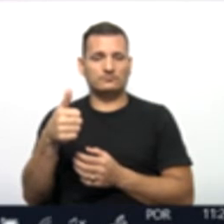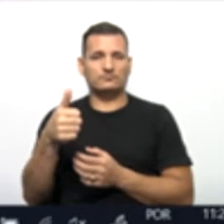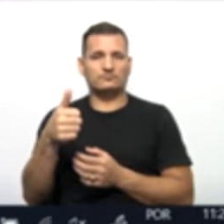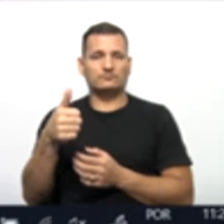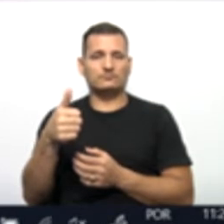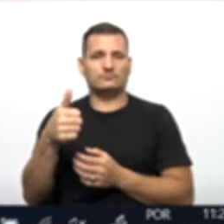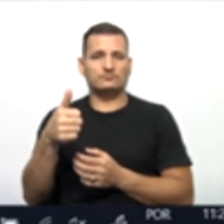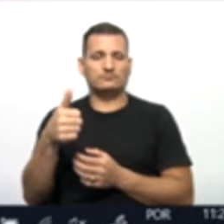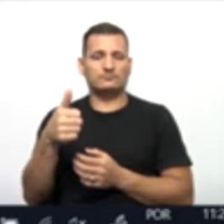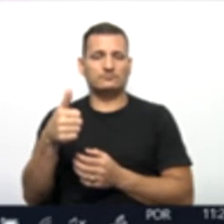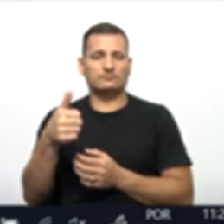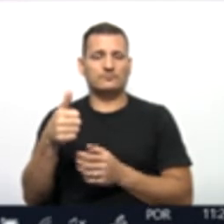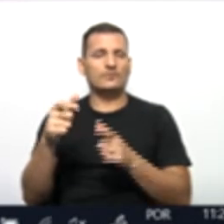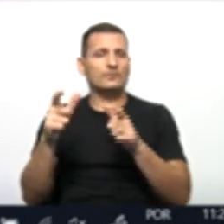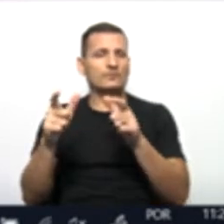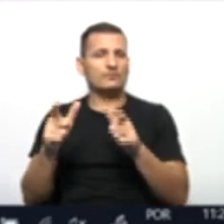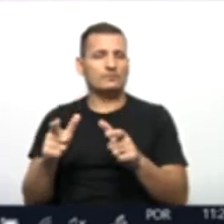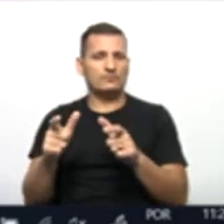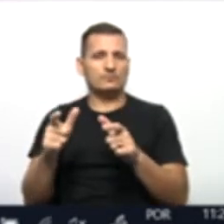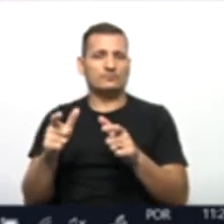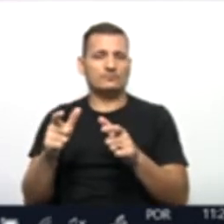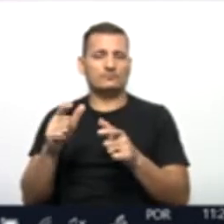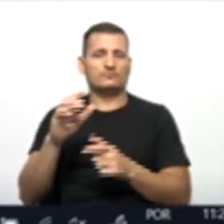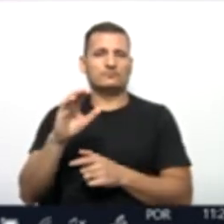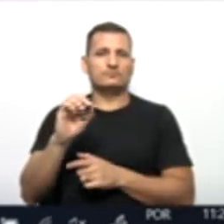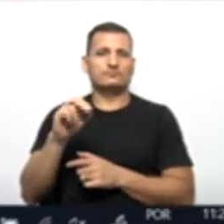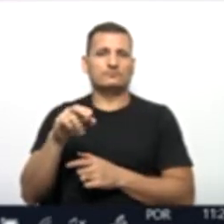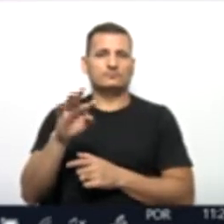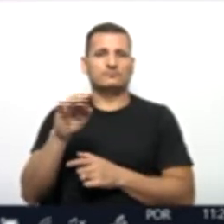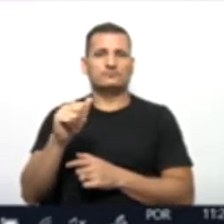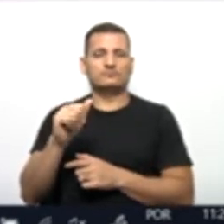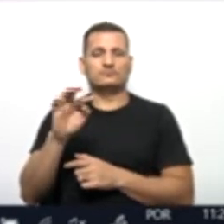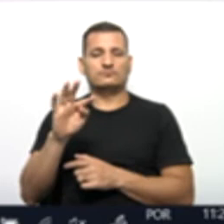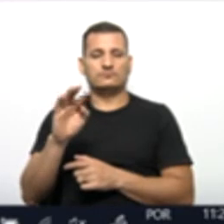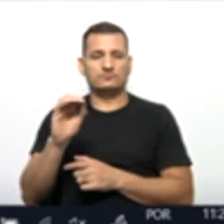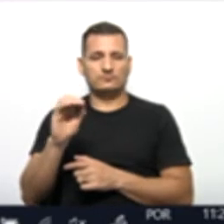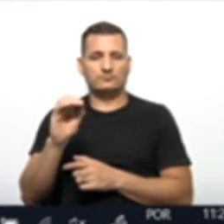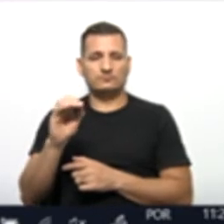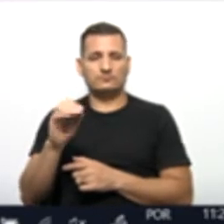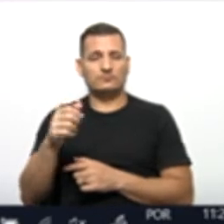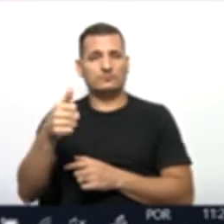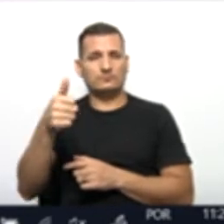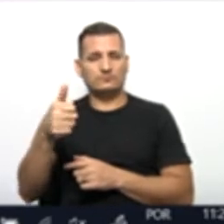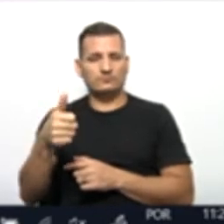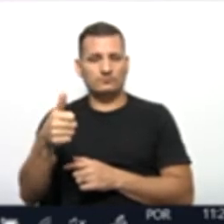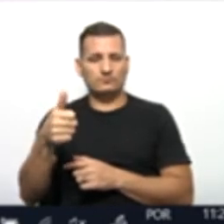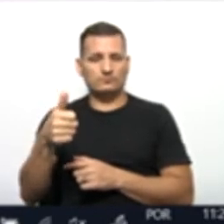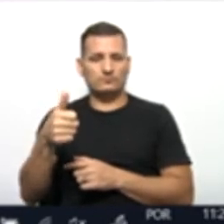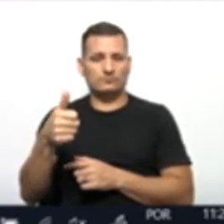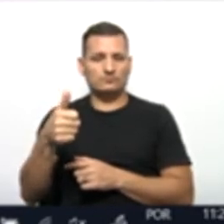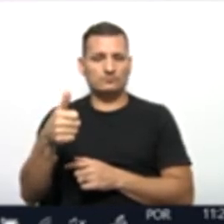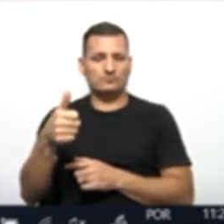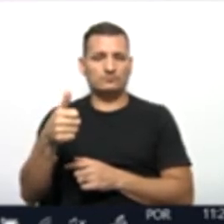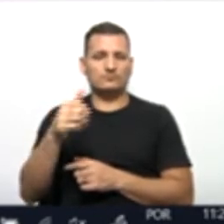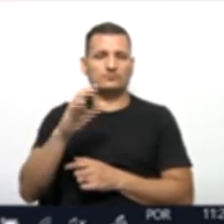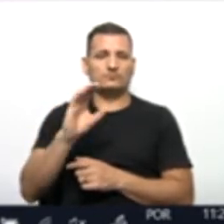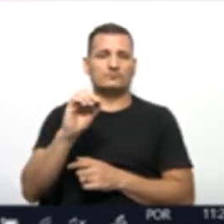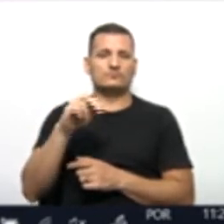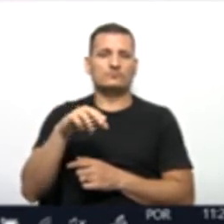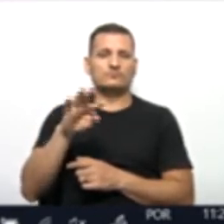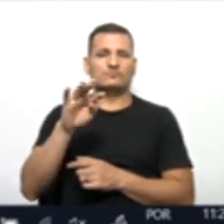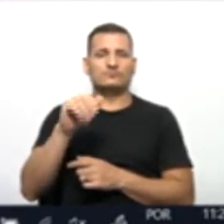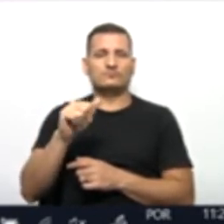que está o contato tá contato posição 1 é o nome contato posição